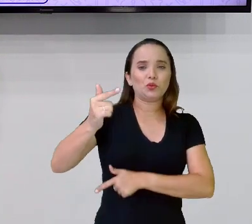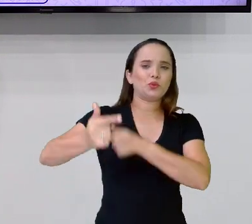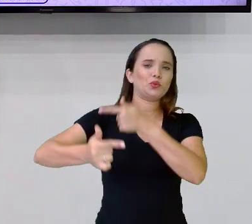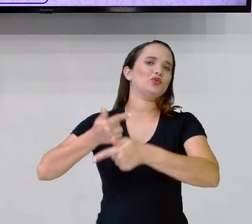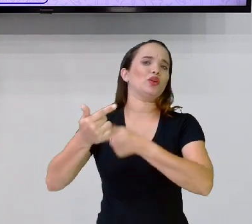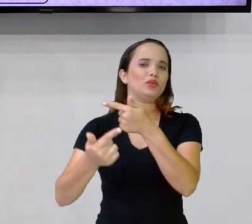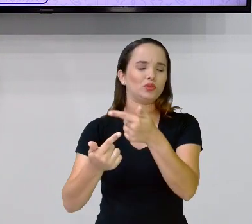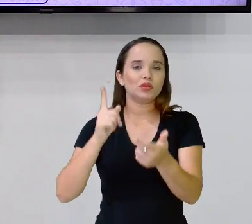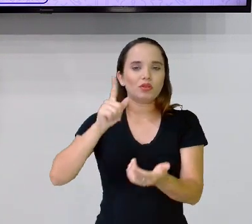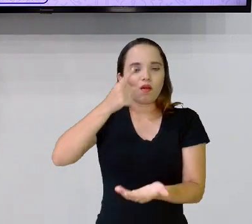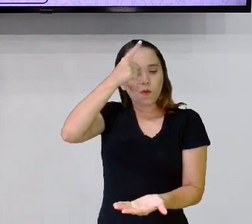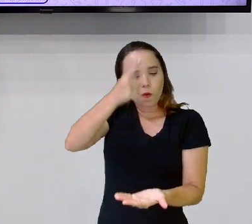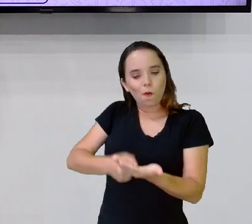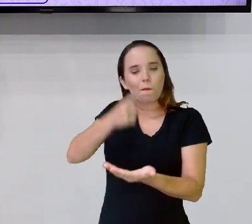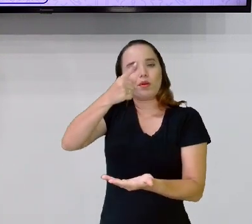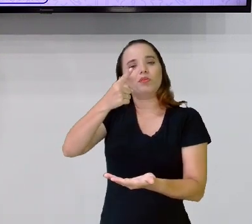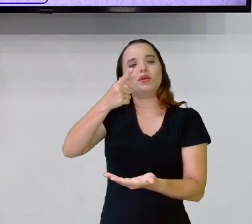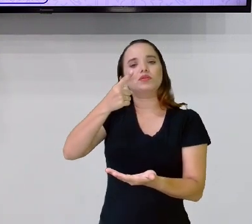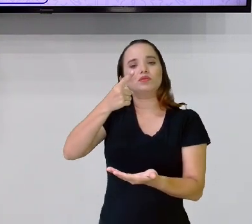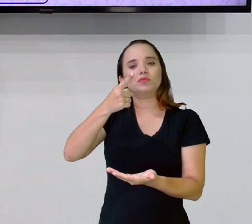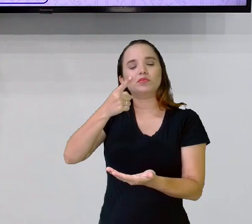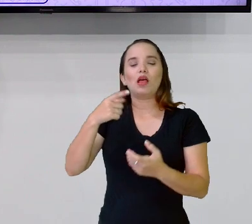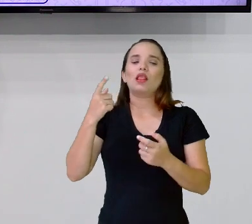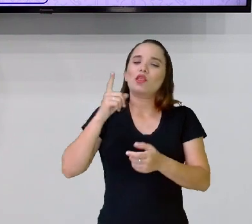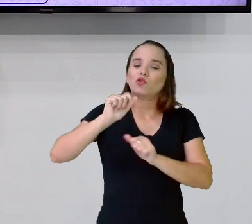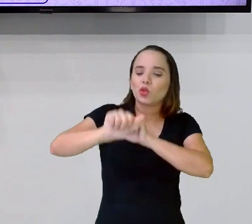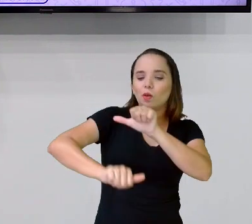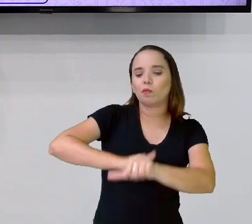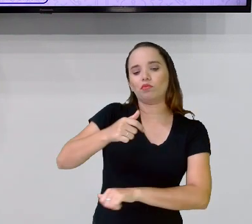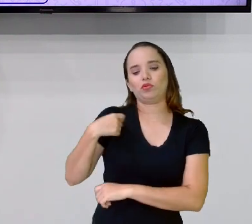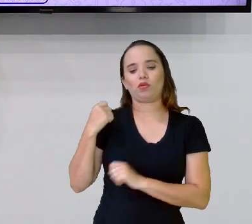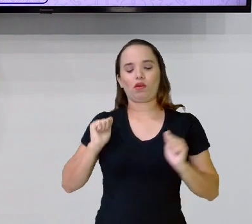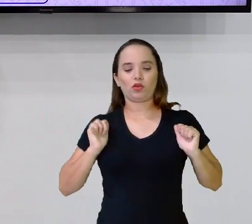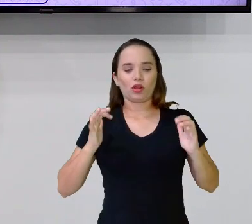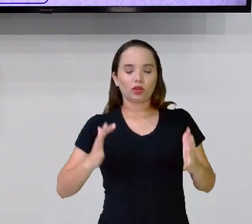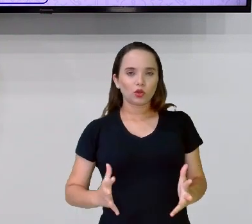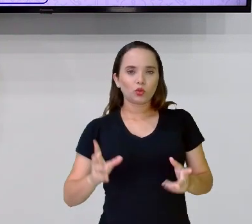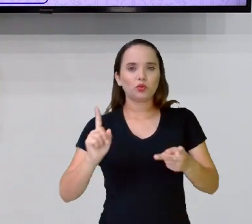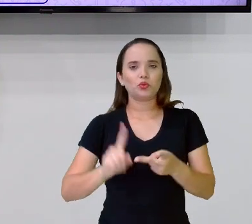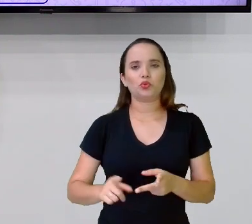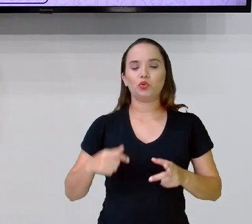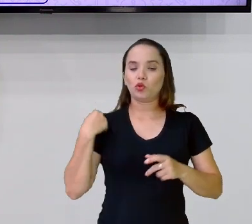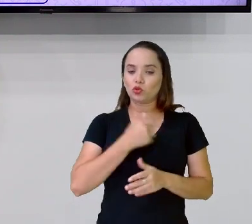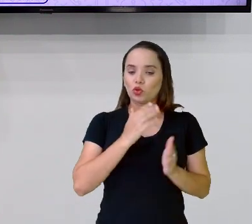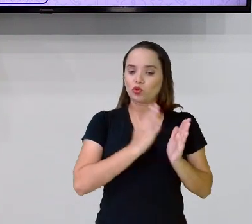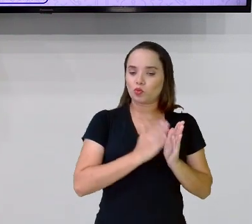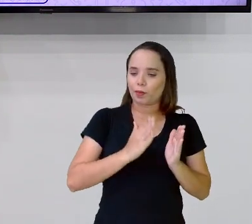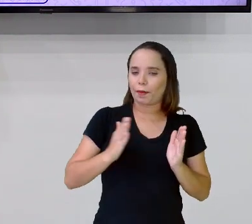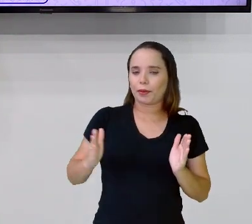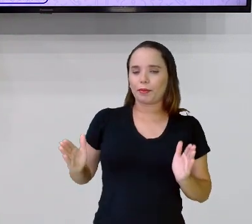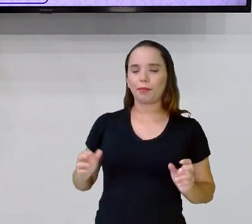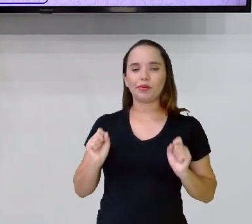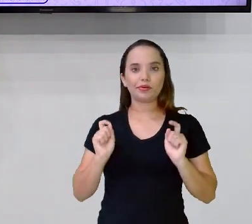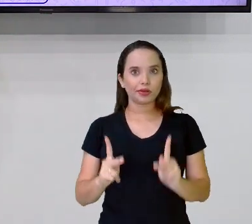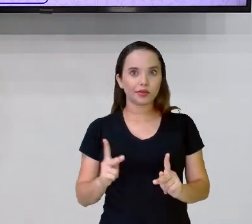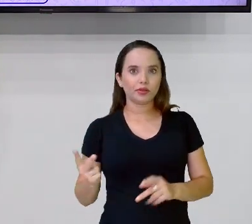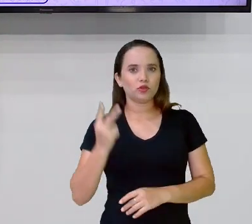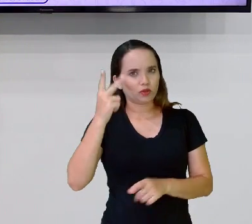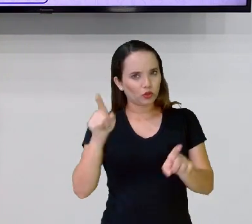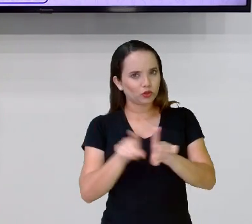esse compromisso, né, de mudar os nossos hábitos, mudar os nossos padrões, certo? E